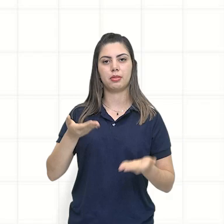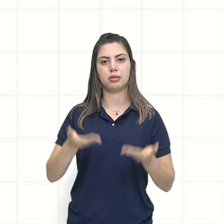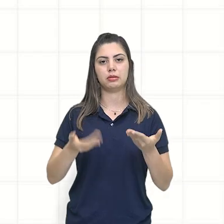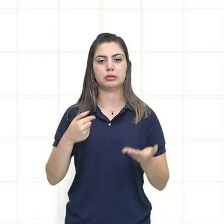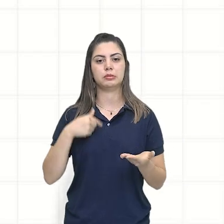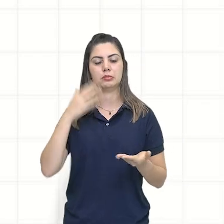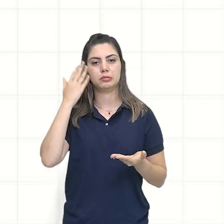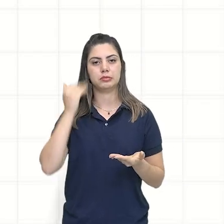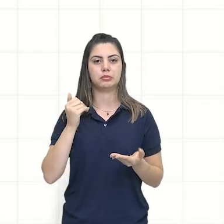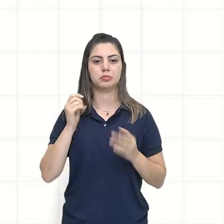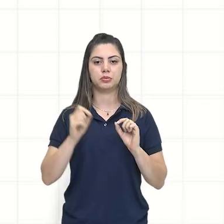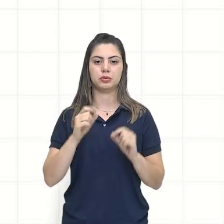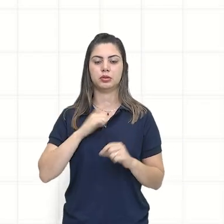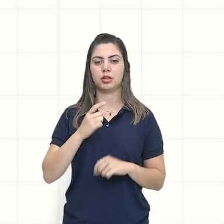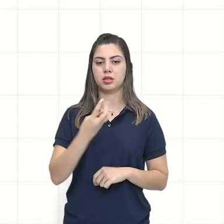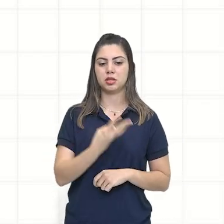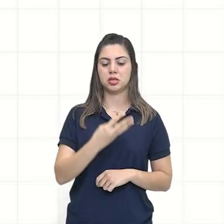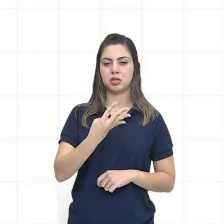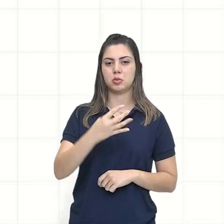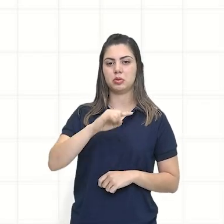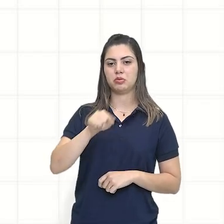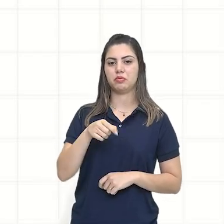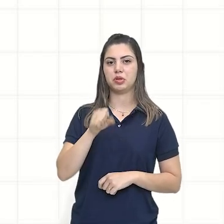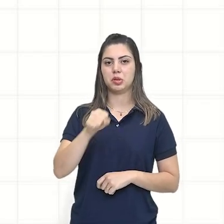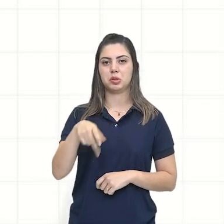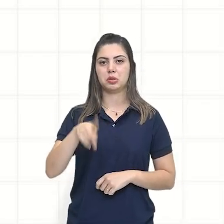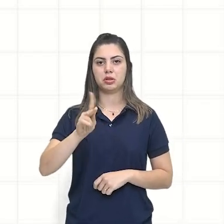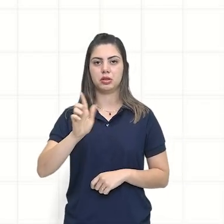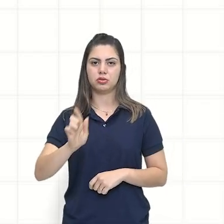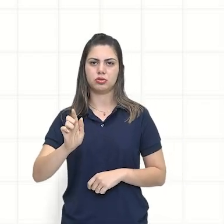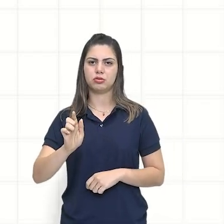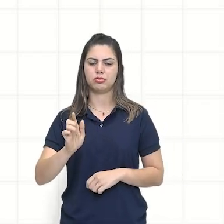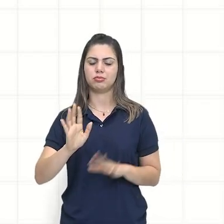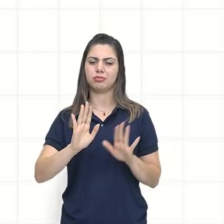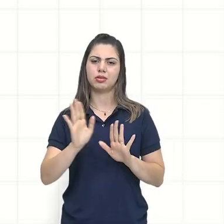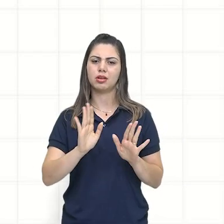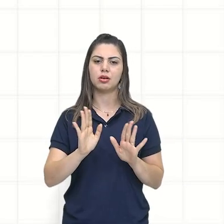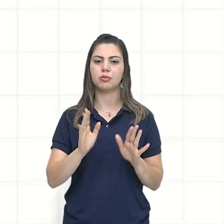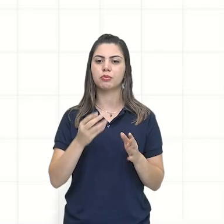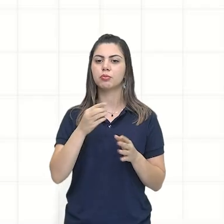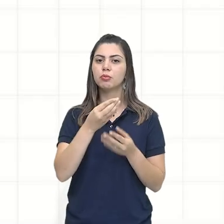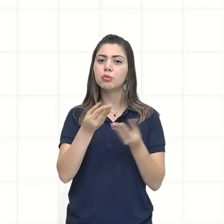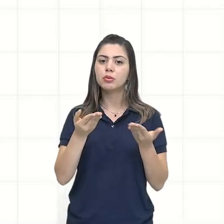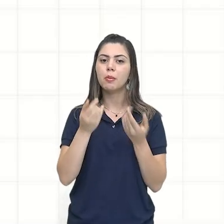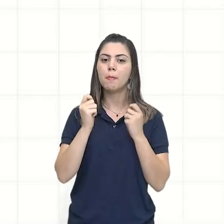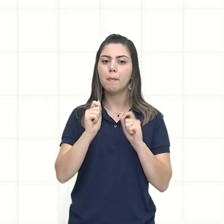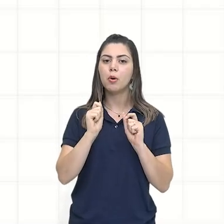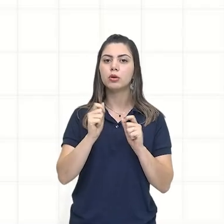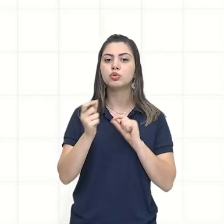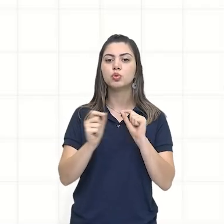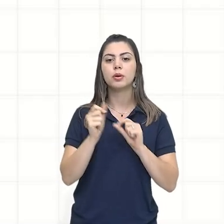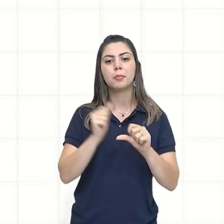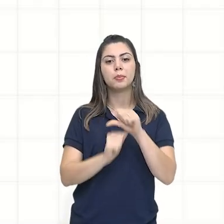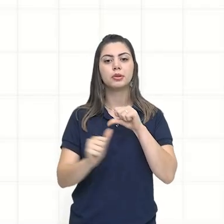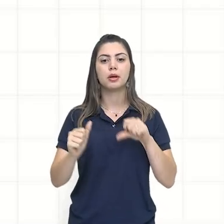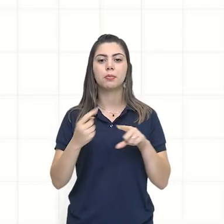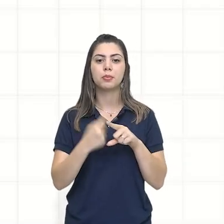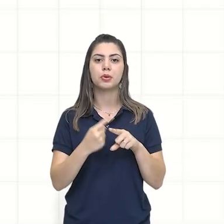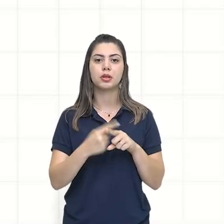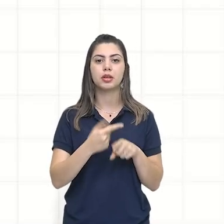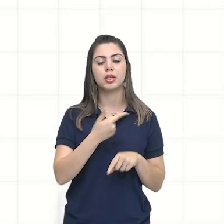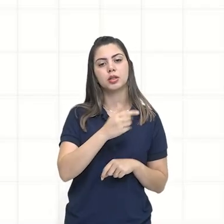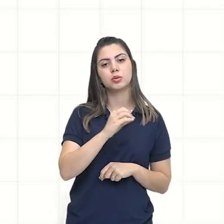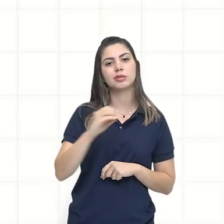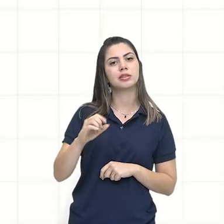que vai aferir 34,8 quilos, né? Tu pega e arredonda isso daqui, né? Porque 200 gramas não vai